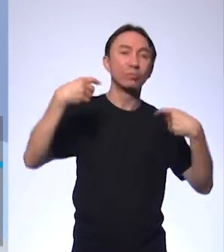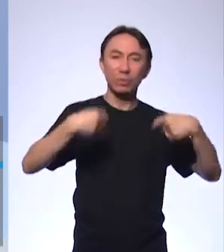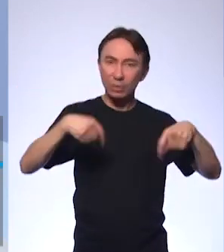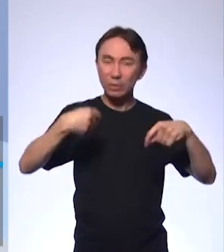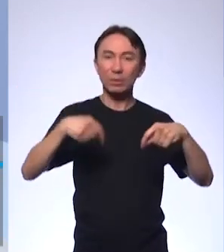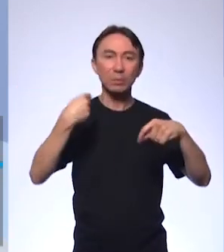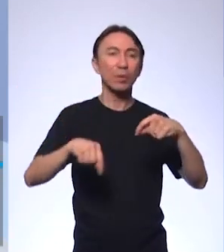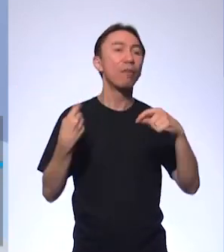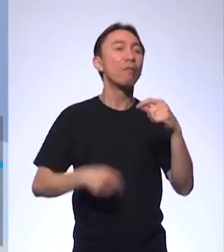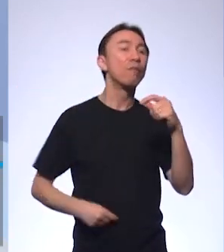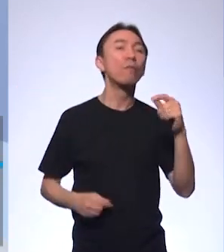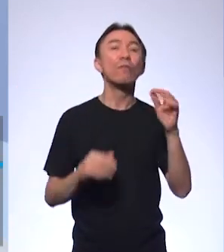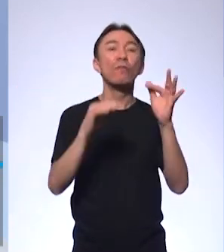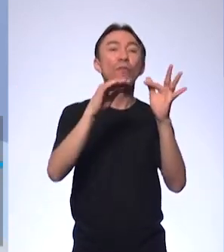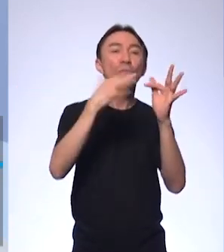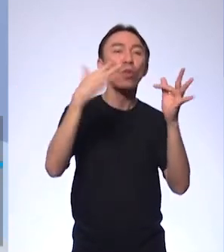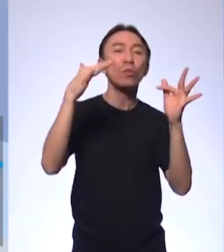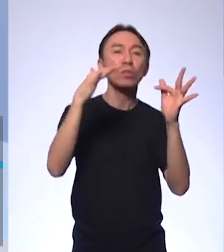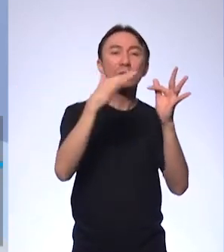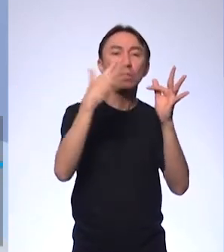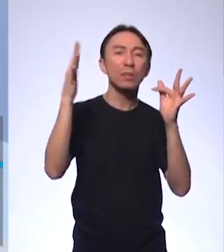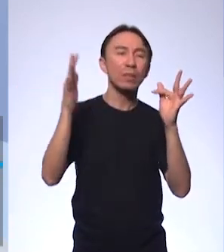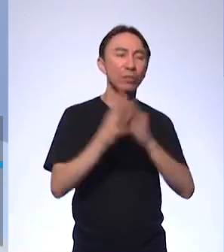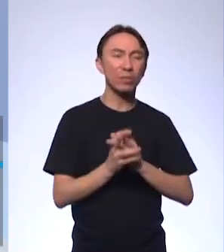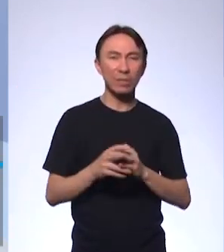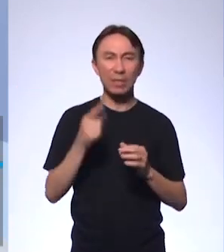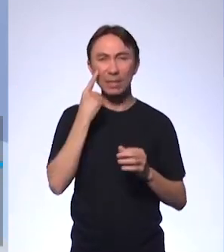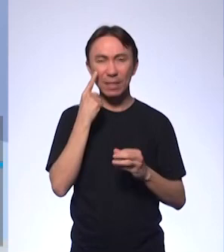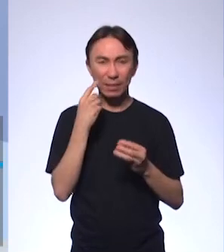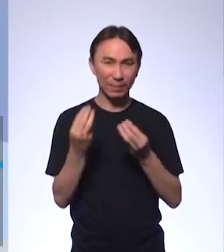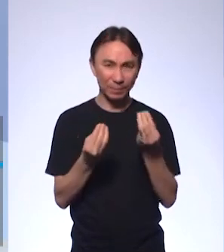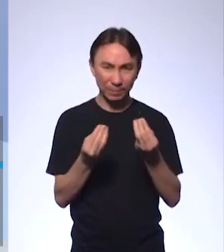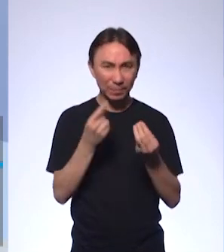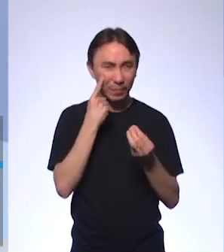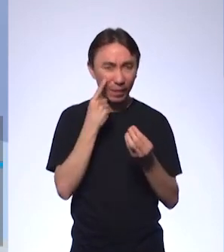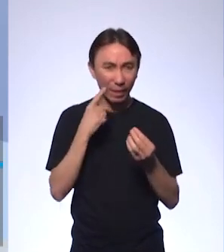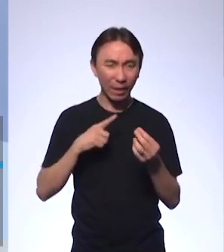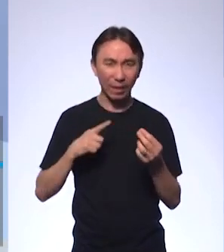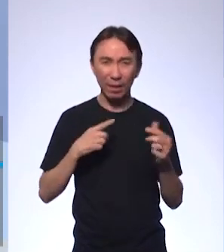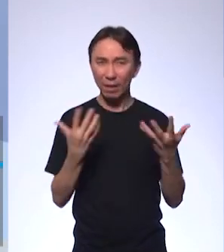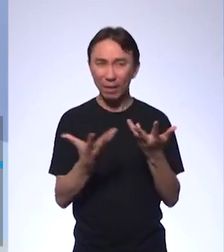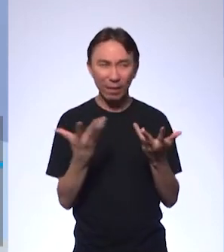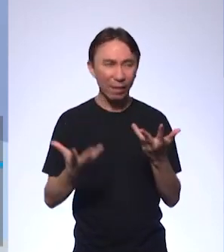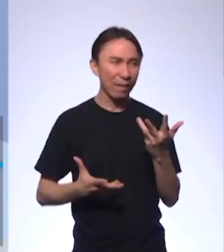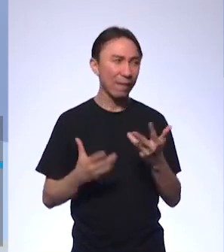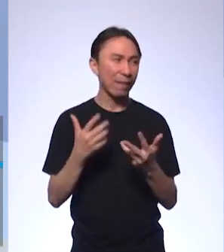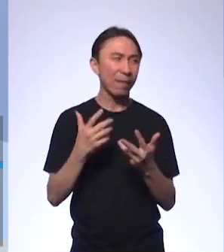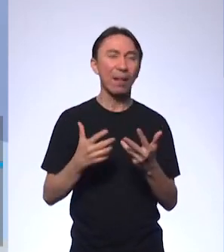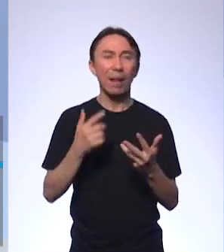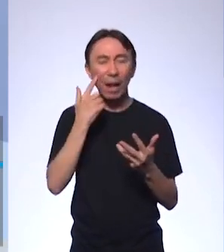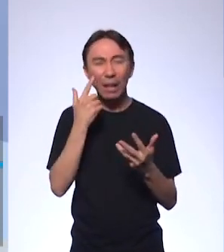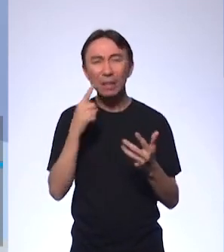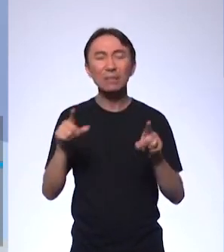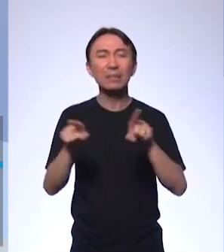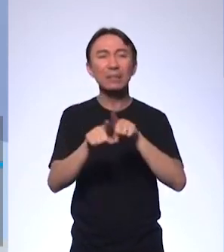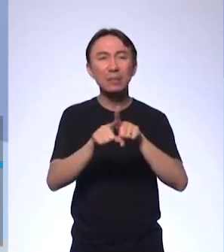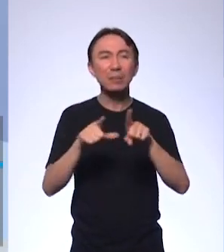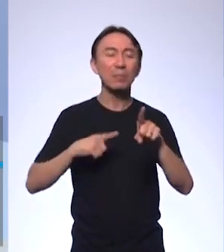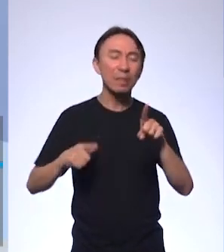precisa de luz para fotossíntese, a grande maioria ficou no ecossistema, fonte de energia para o ecossistema, luz